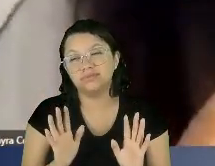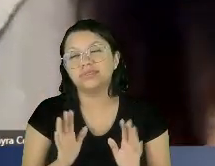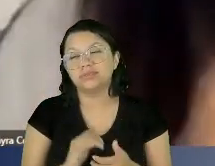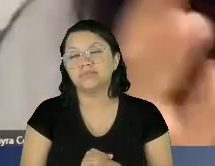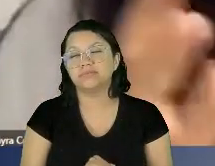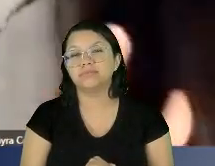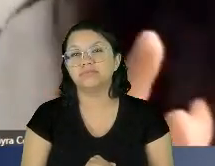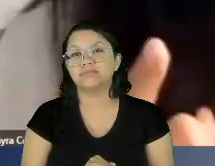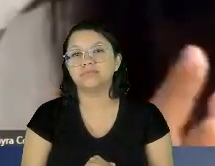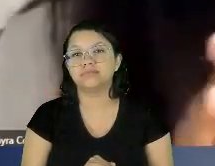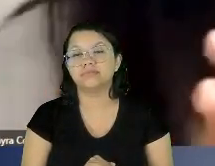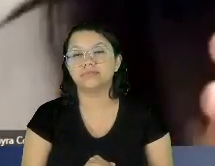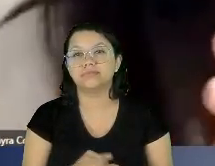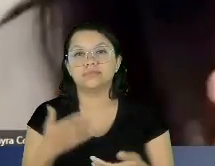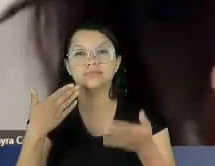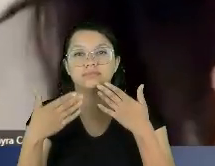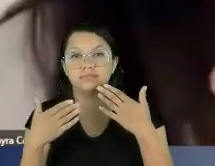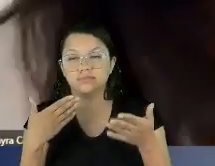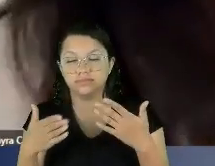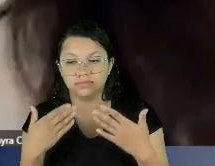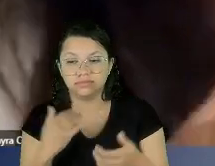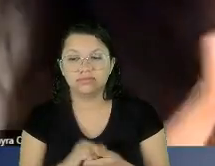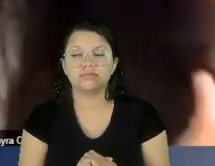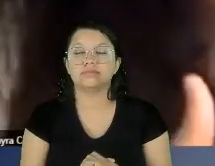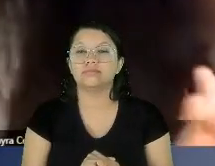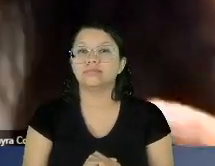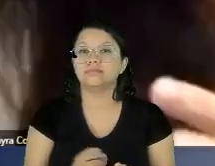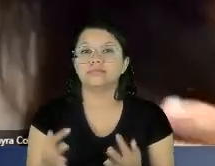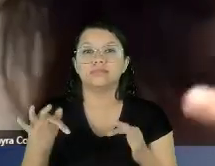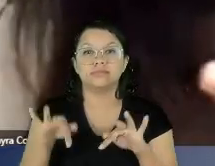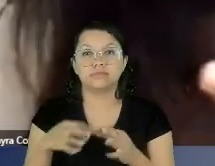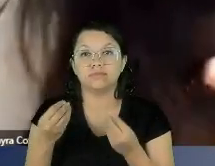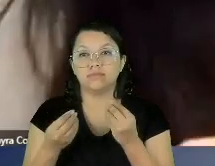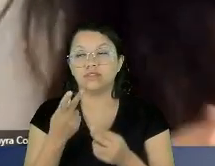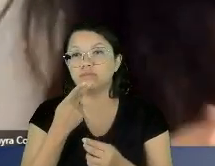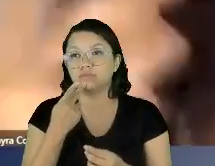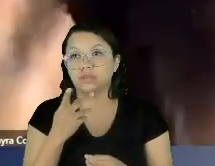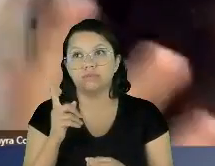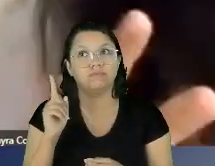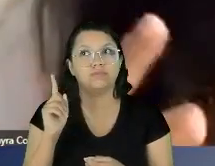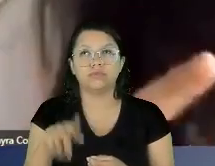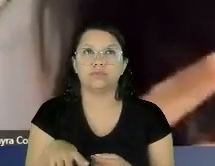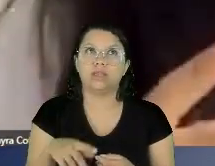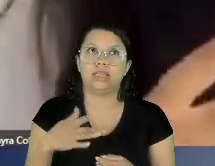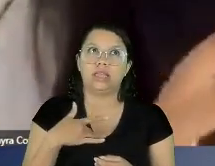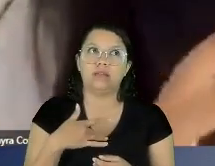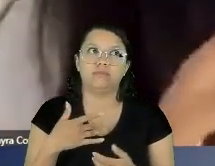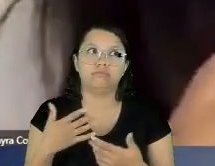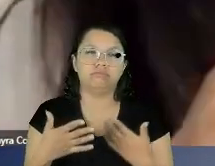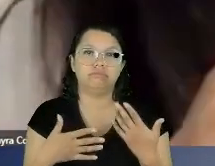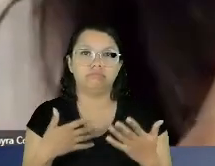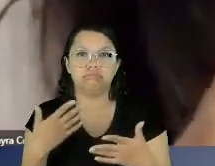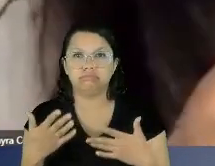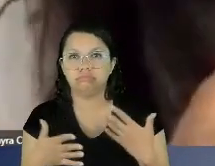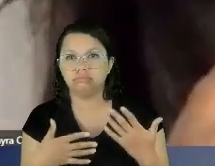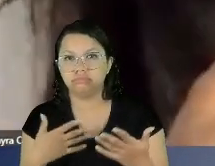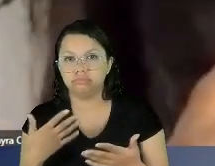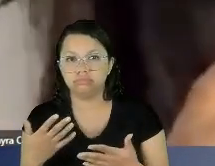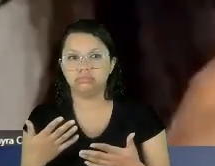minhas considerações para o debate, que, enfim, como eu disse, não é que